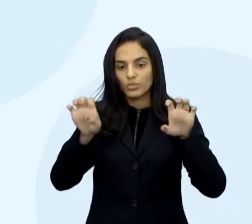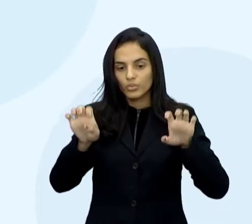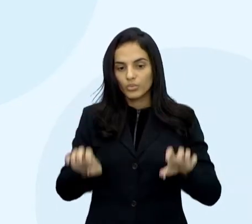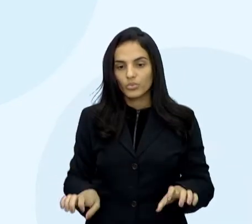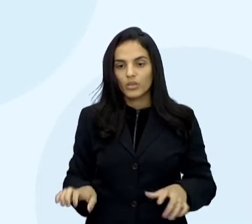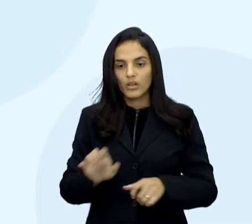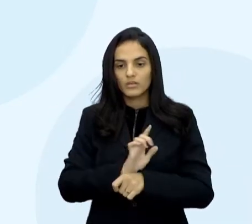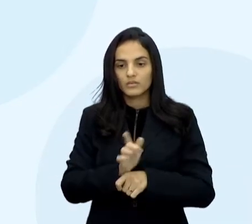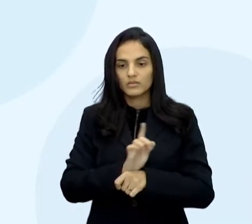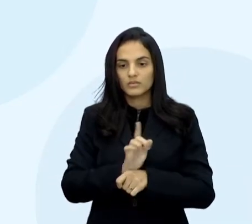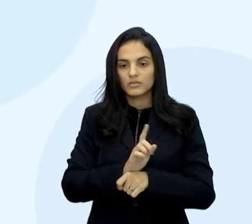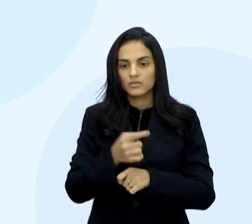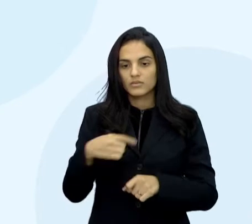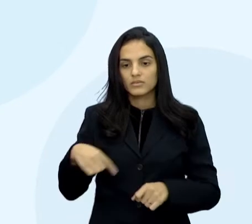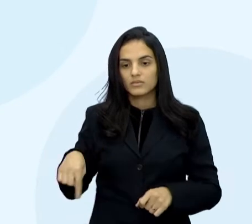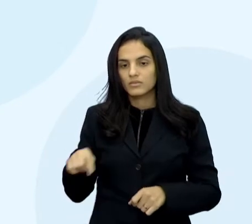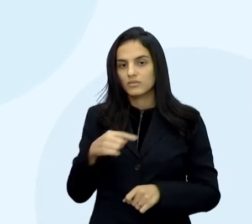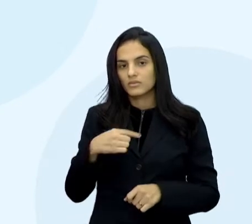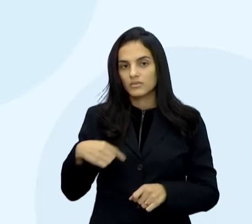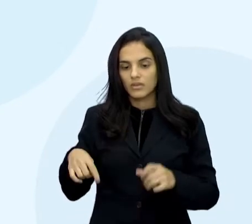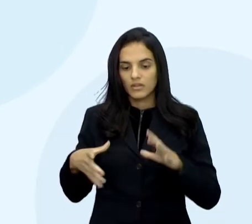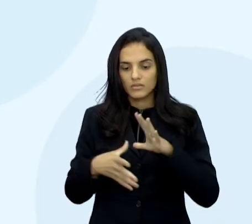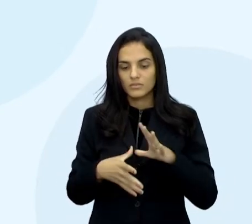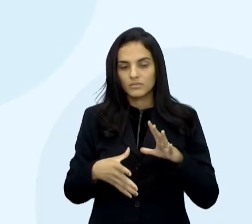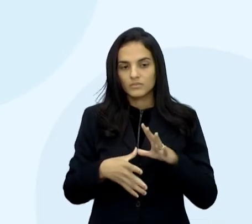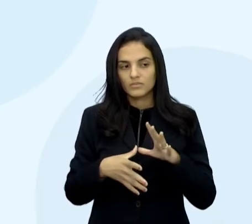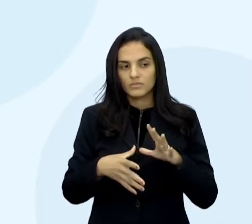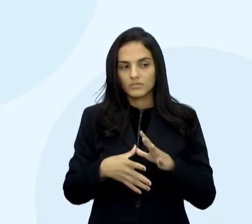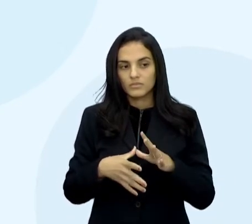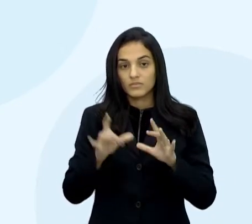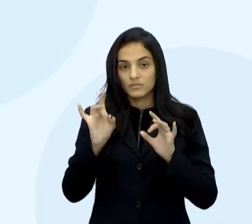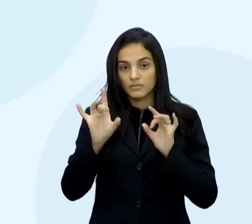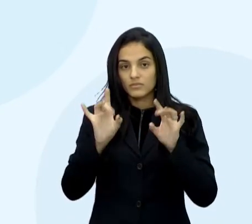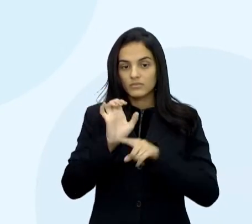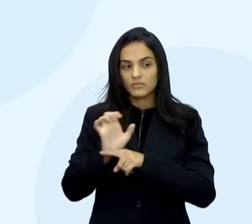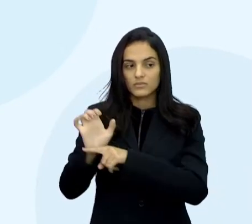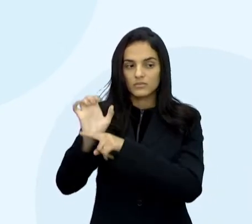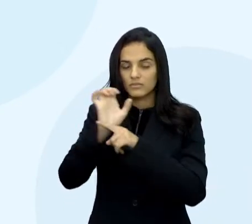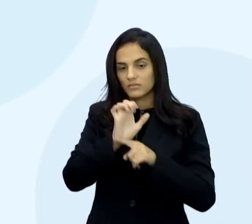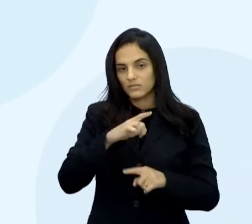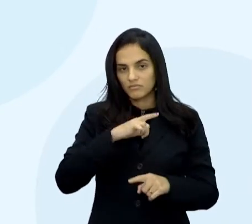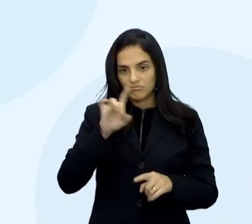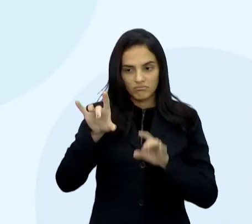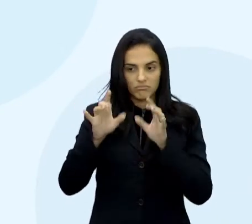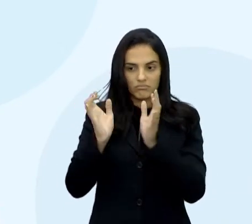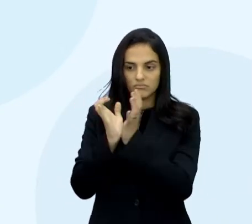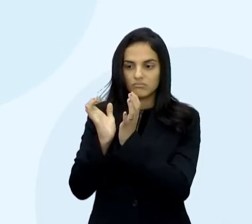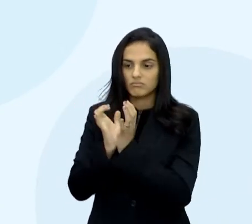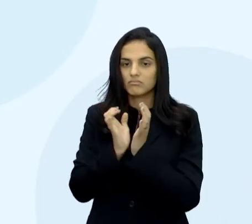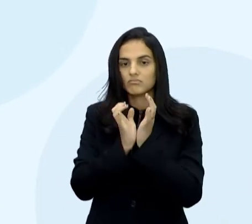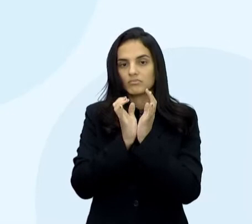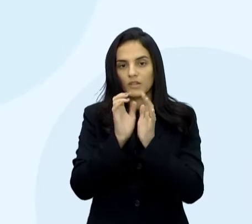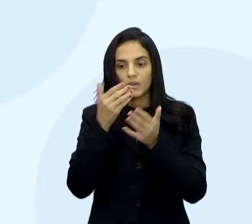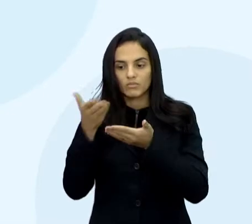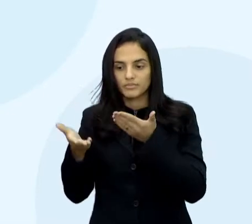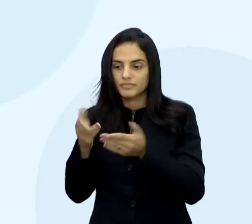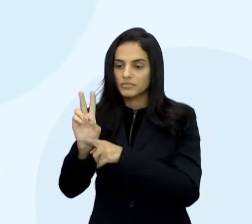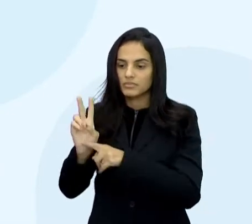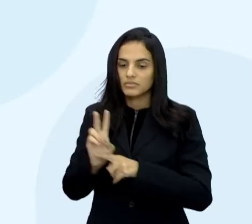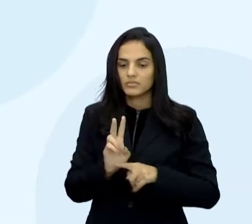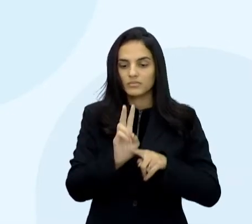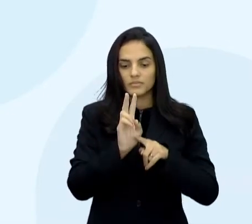a gestão do nosso território. Tudo bem? Então, cada estado vai ter aí o seu departamento que vai cuidar dessa